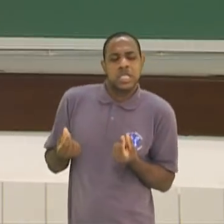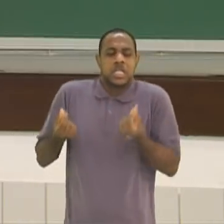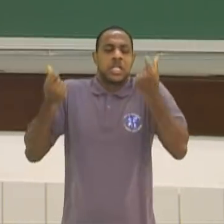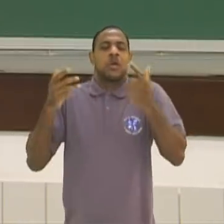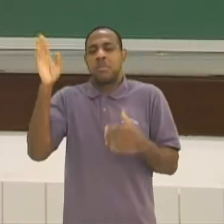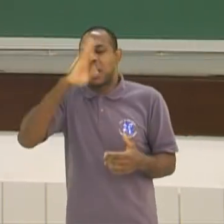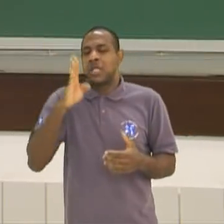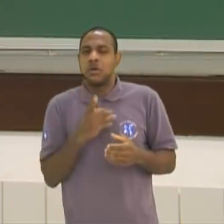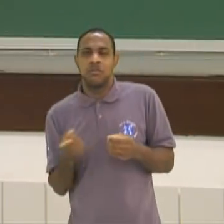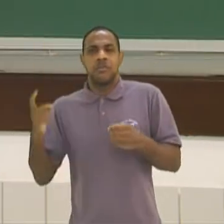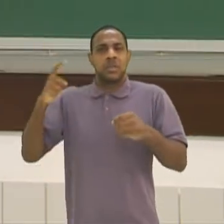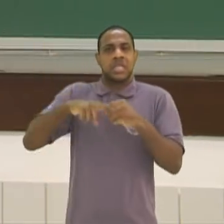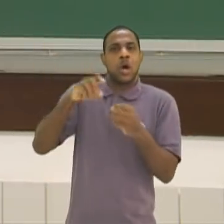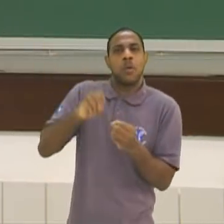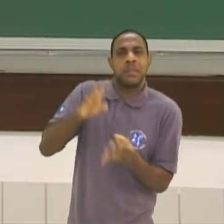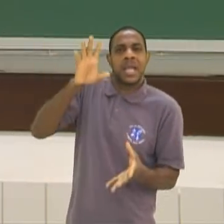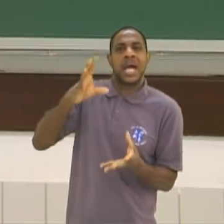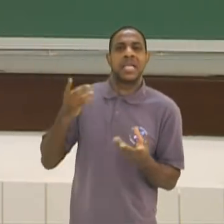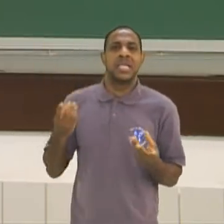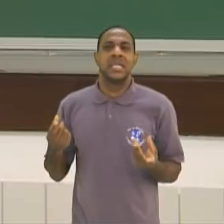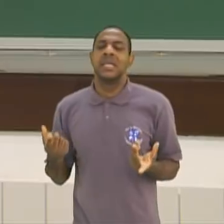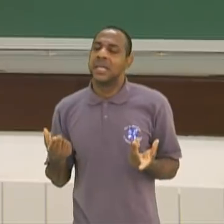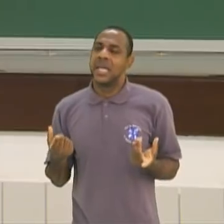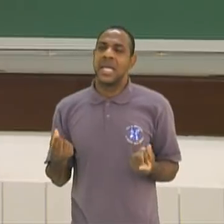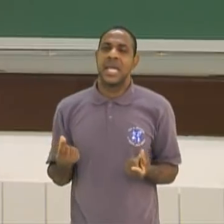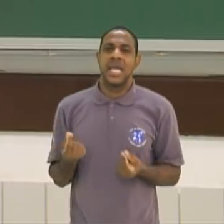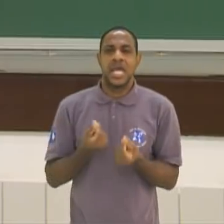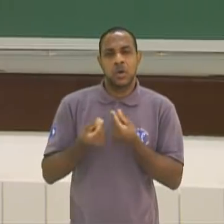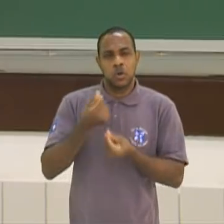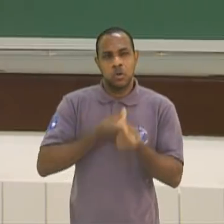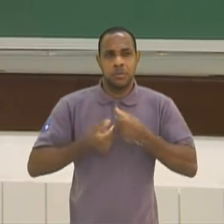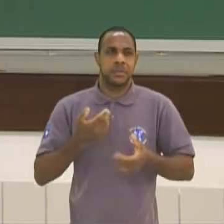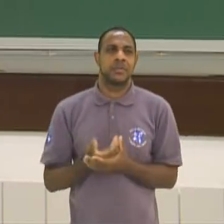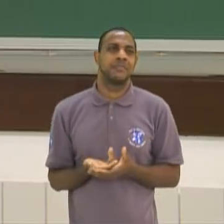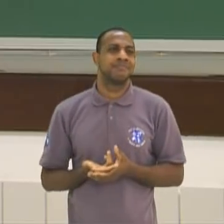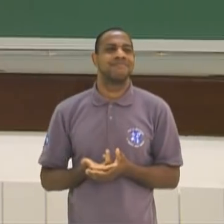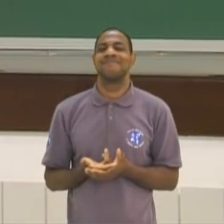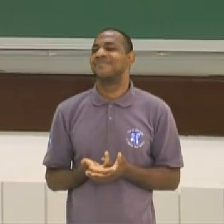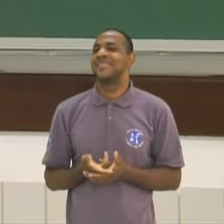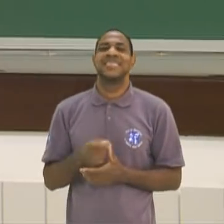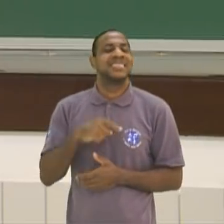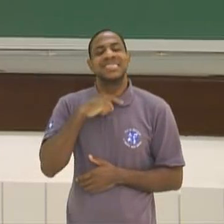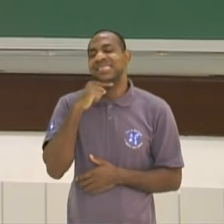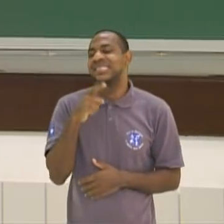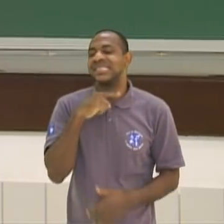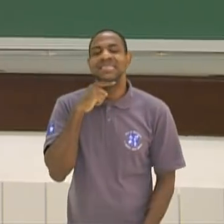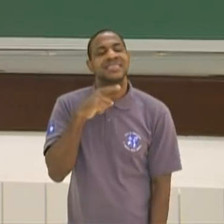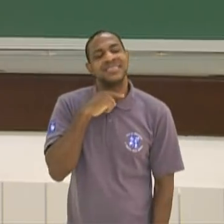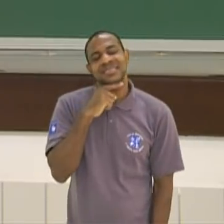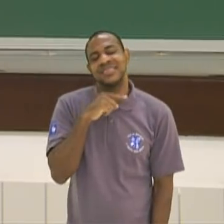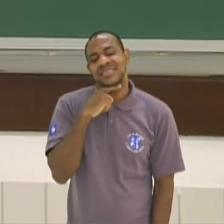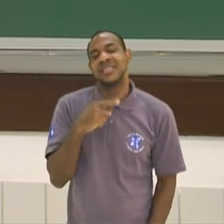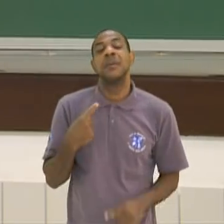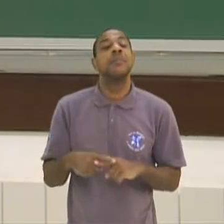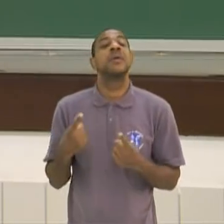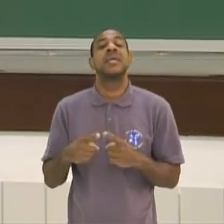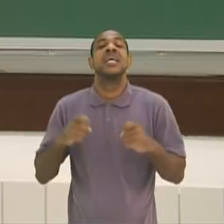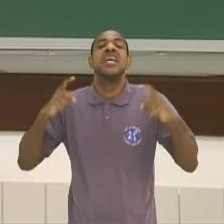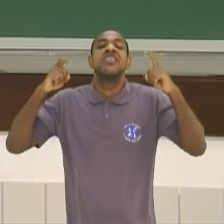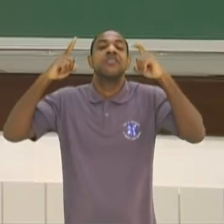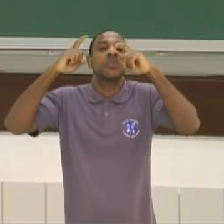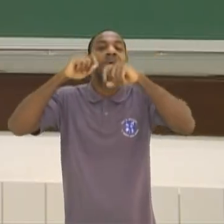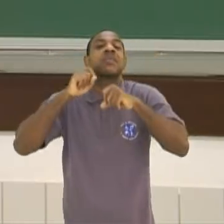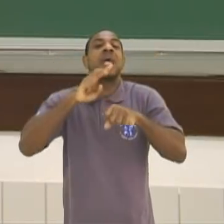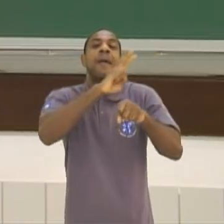econômico, mas não teve efeitos práticos. Por quê? Dificuldade de obter empréstimos estrangeiros,